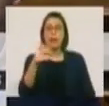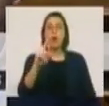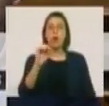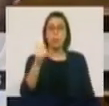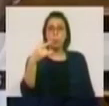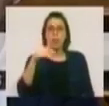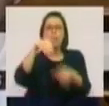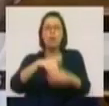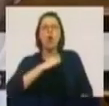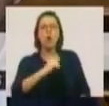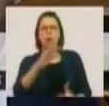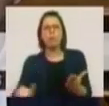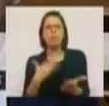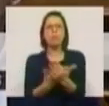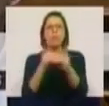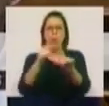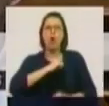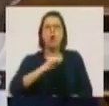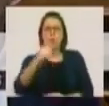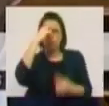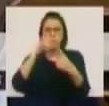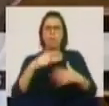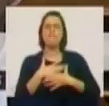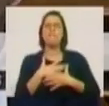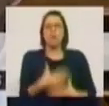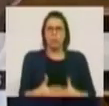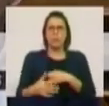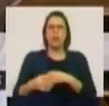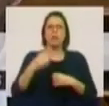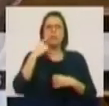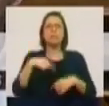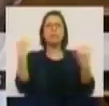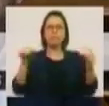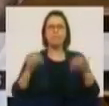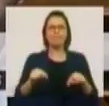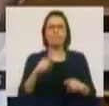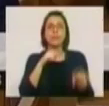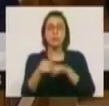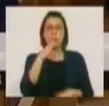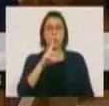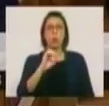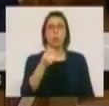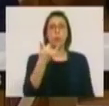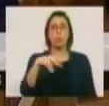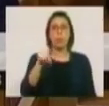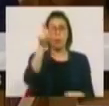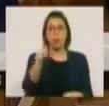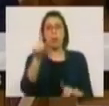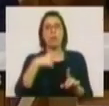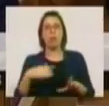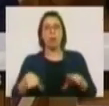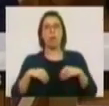Berardo votou contra propostas e contra intenções e vontades aqui manifestadas pela deputada Rubina Berardo. E, portanto,